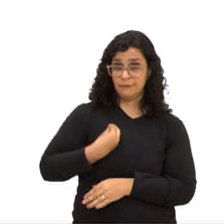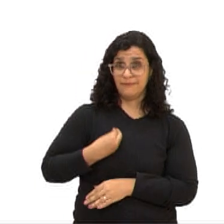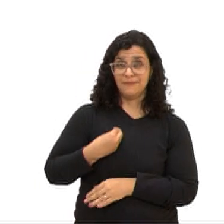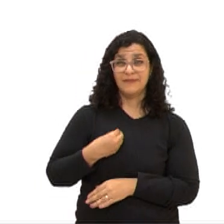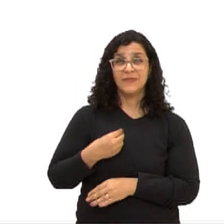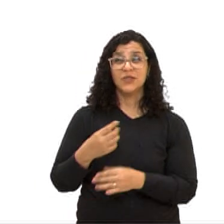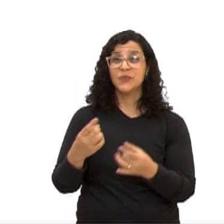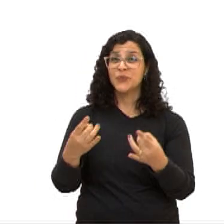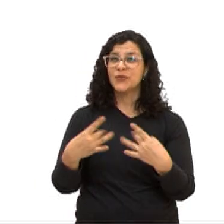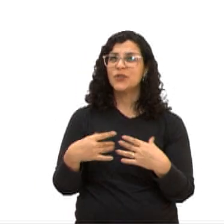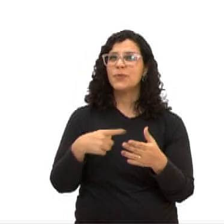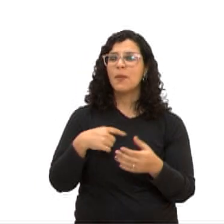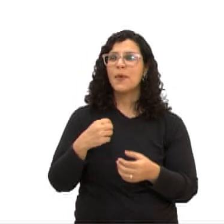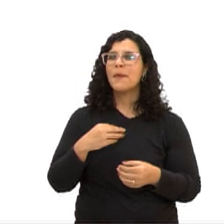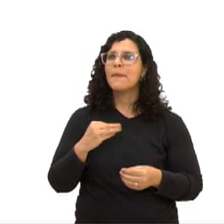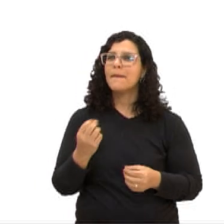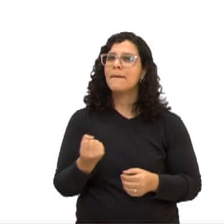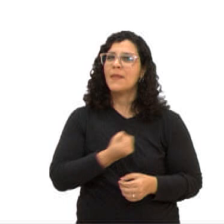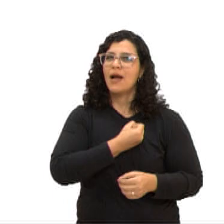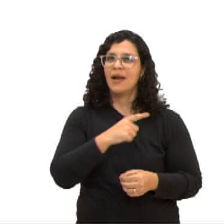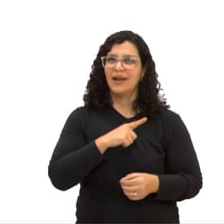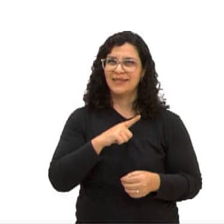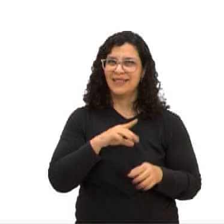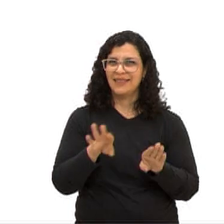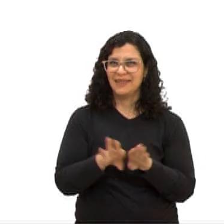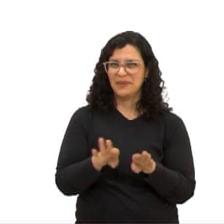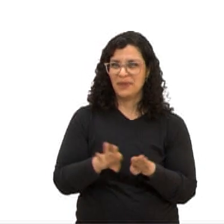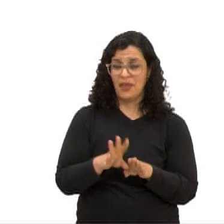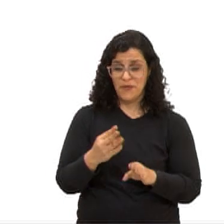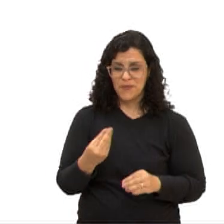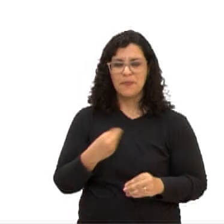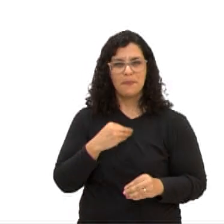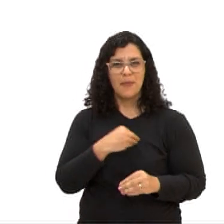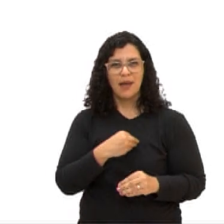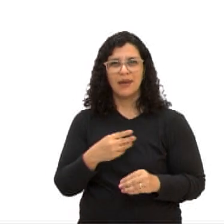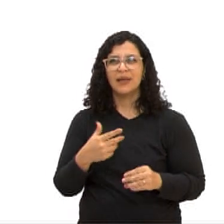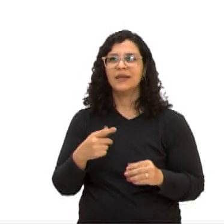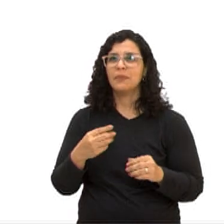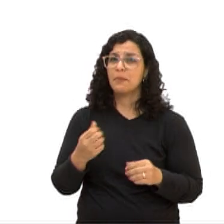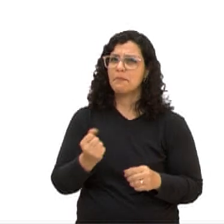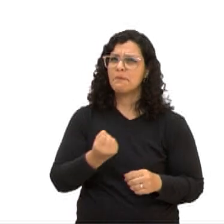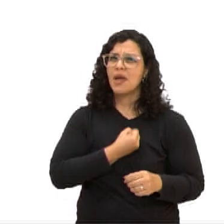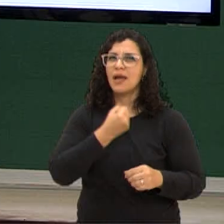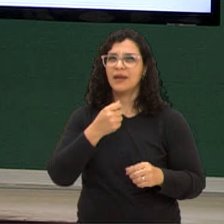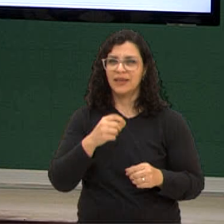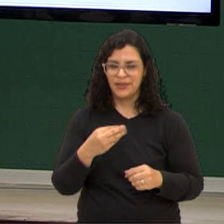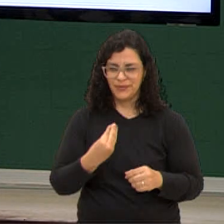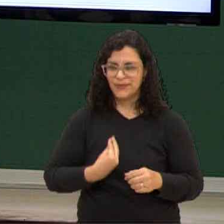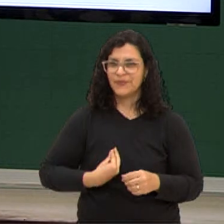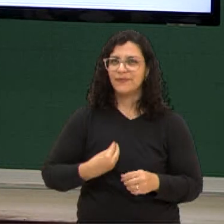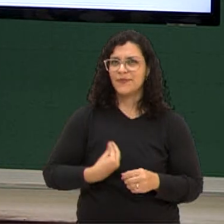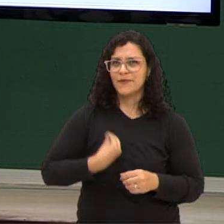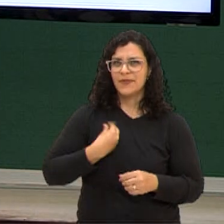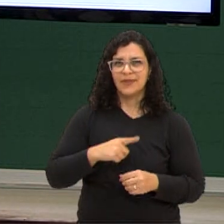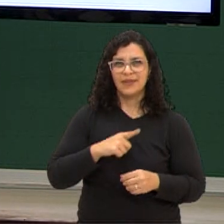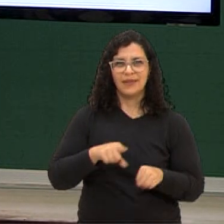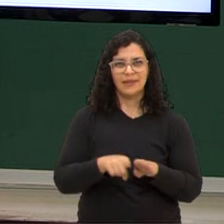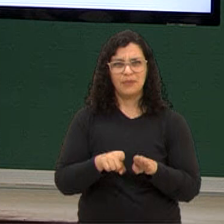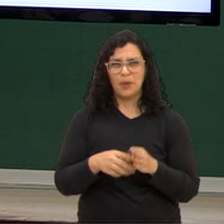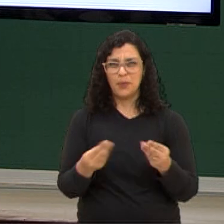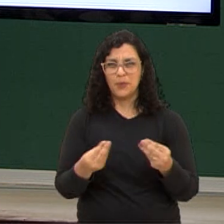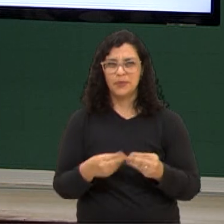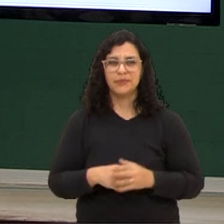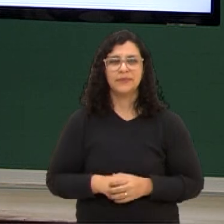nos dejan muchas marcas. As pessoas que passam pelas nossas vidas deixam muitas marcas, nos deixam muitas